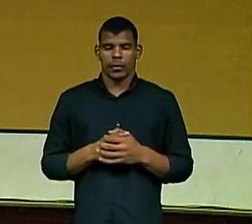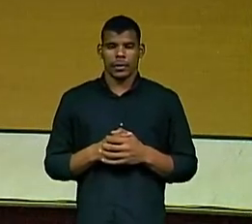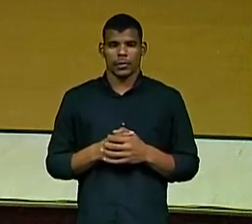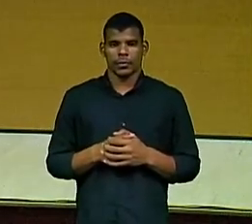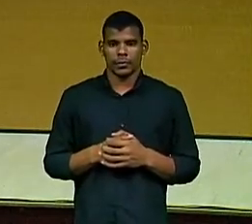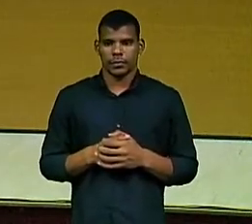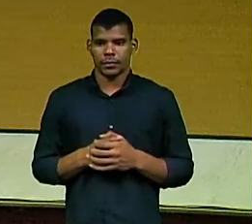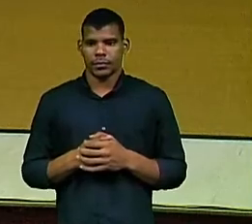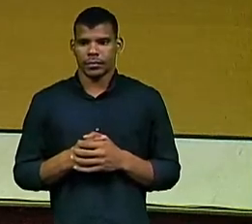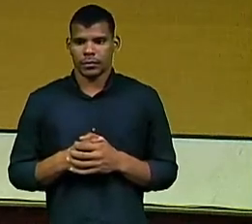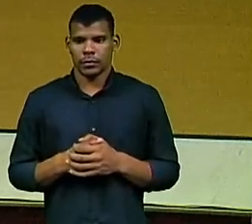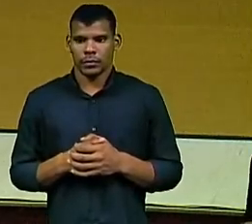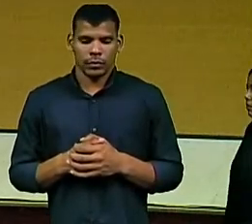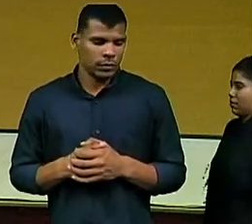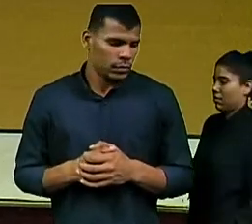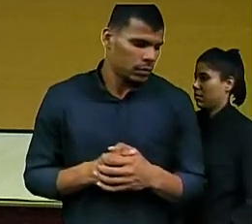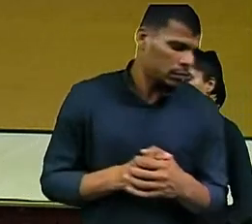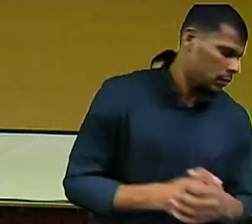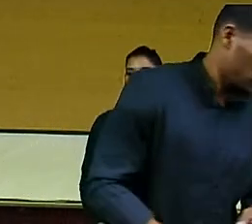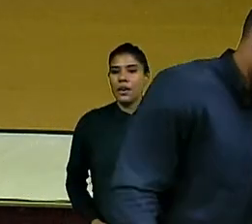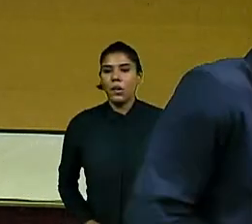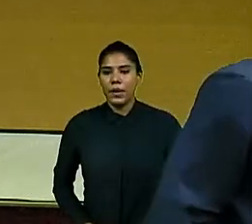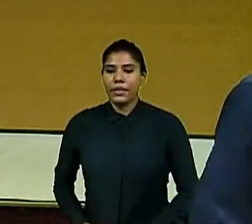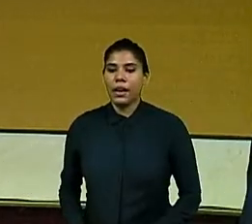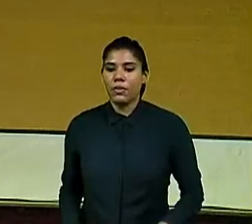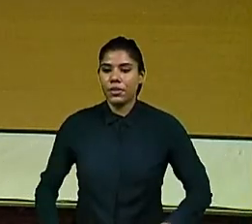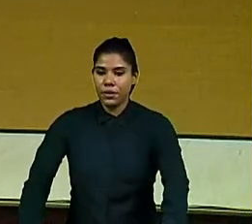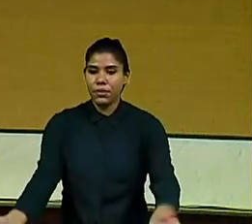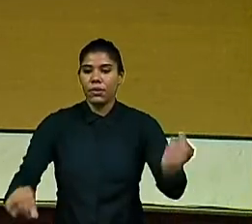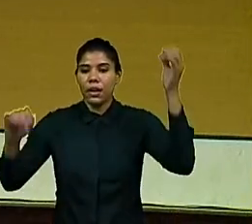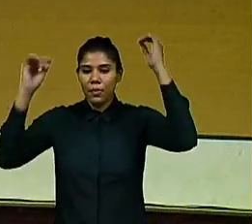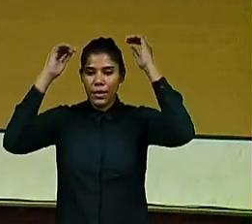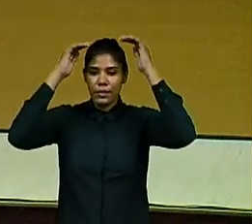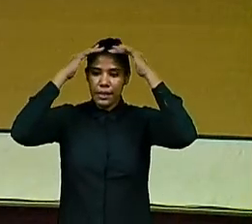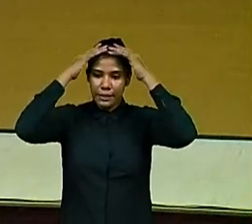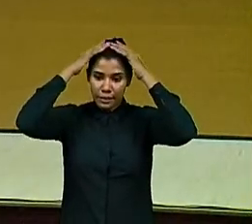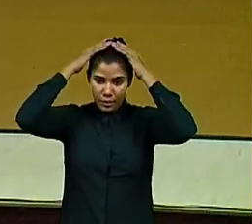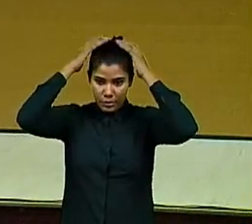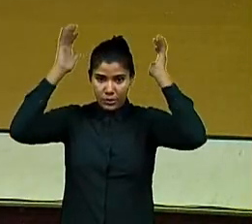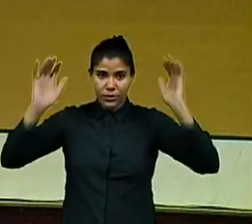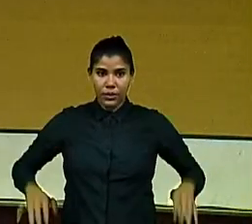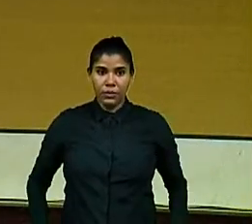nas lojas de conveniência no posto Ipiranga pergunta massa não